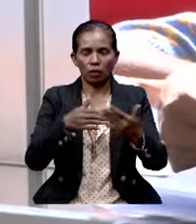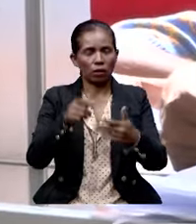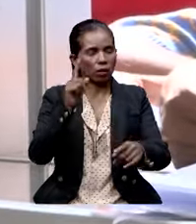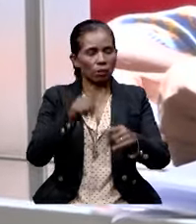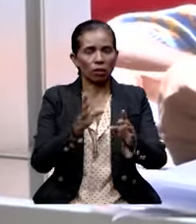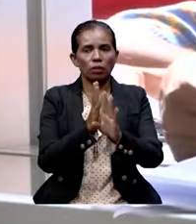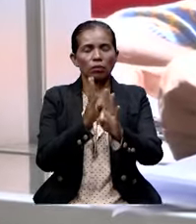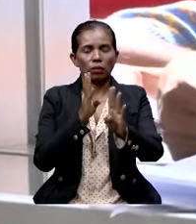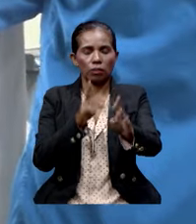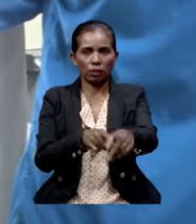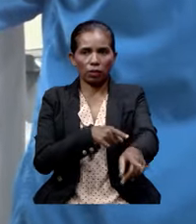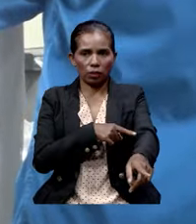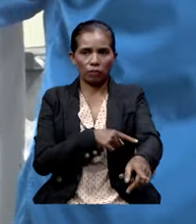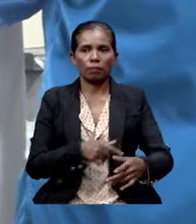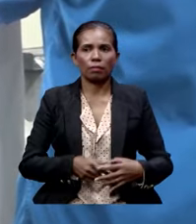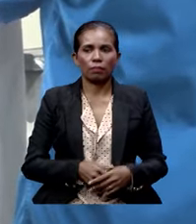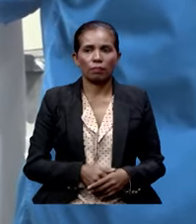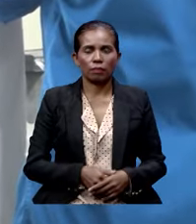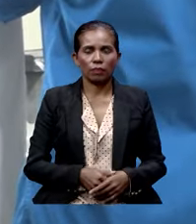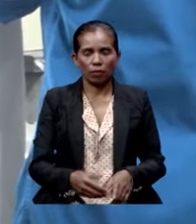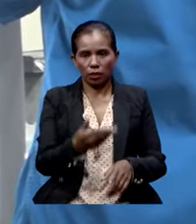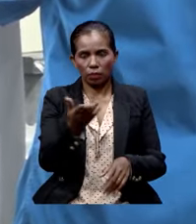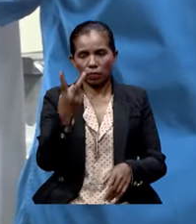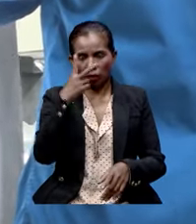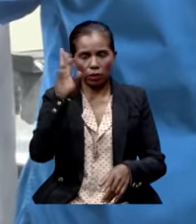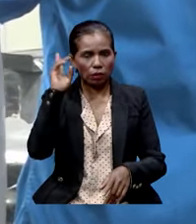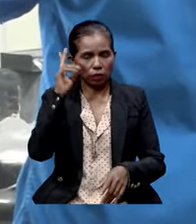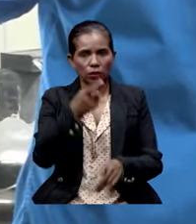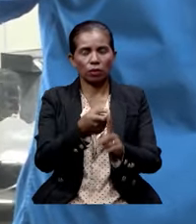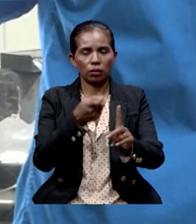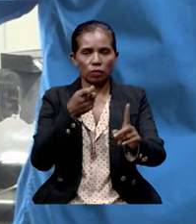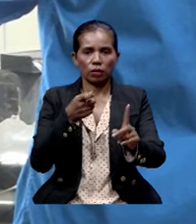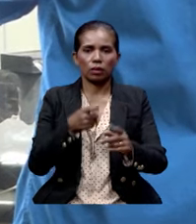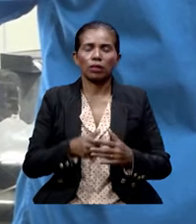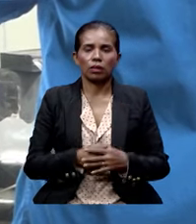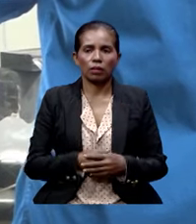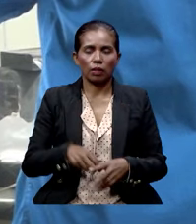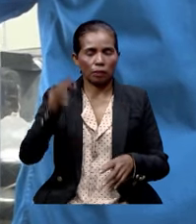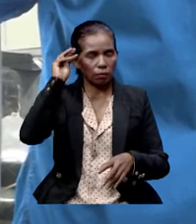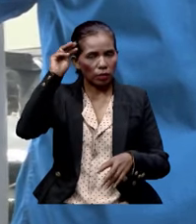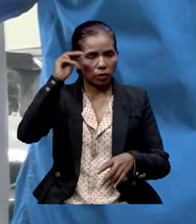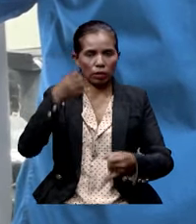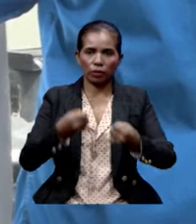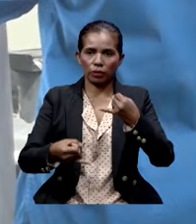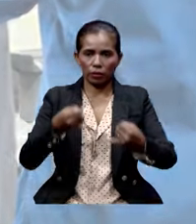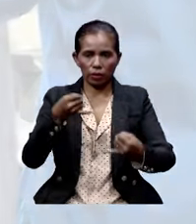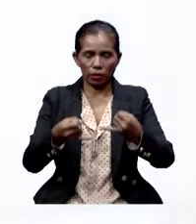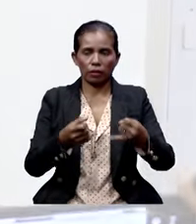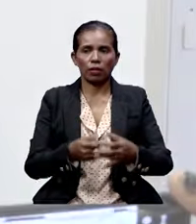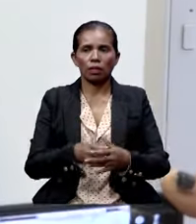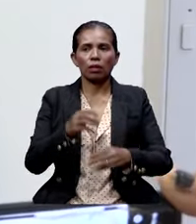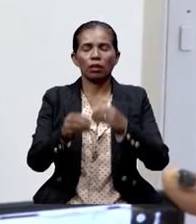forma naruk no dudumalu. Ita vot sira rona tiona husi sua excelência ministro da Justiça